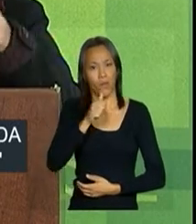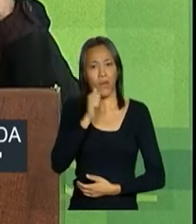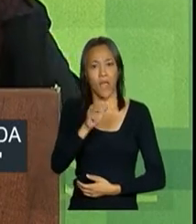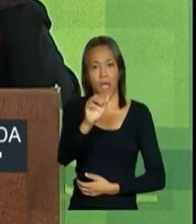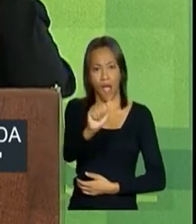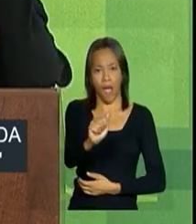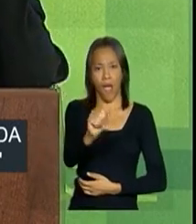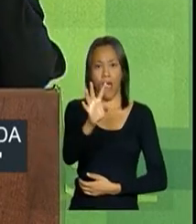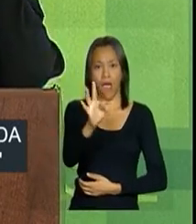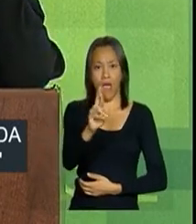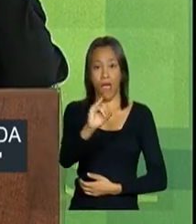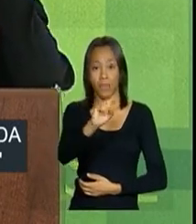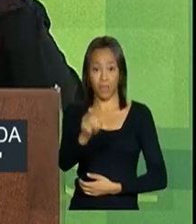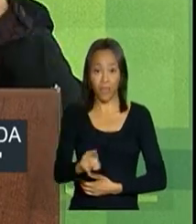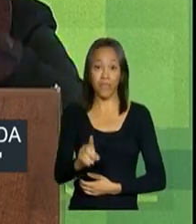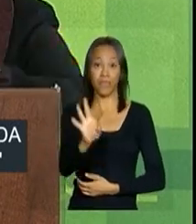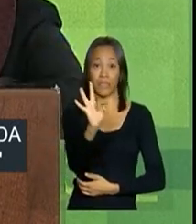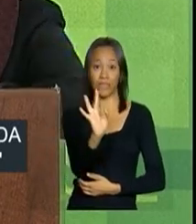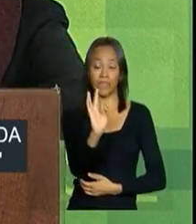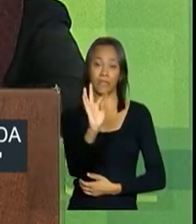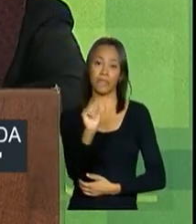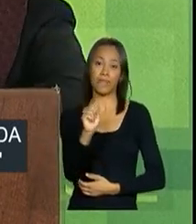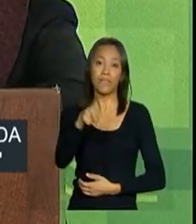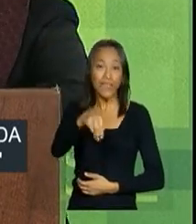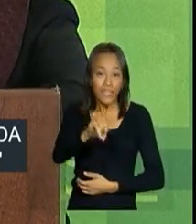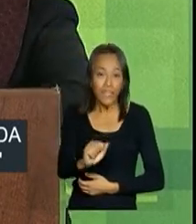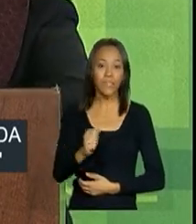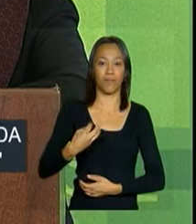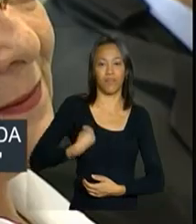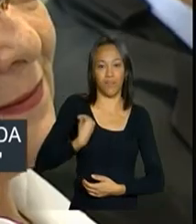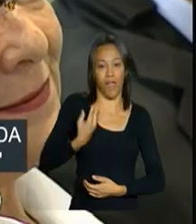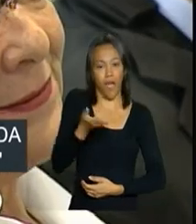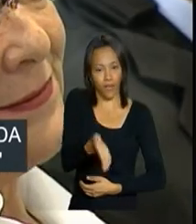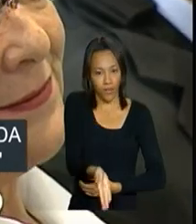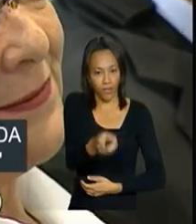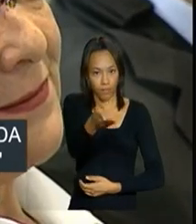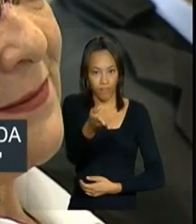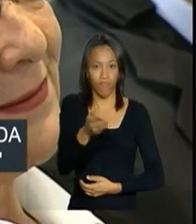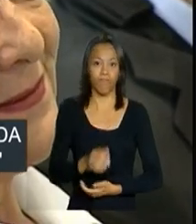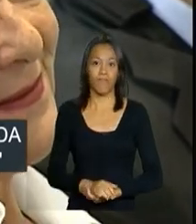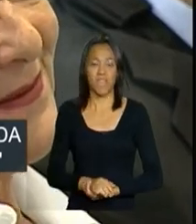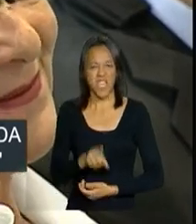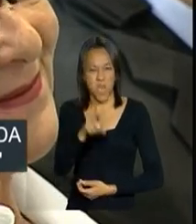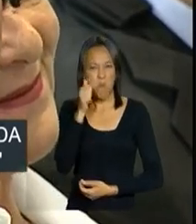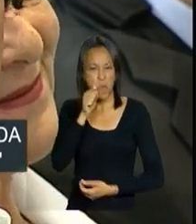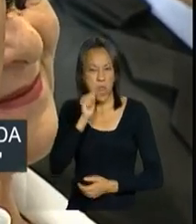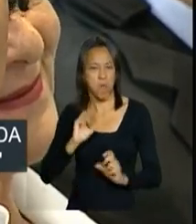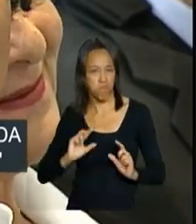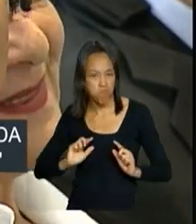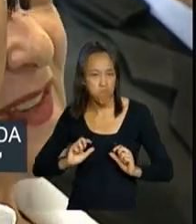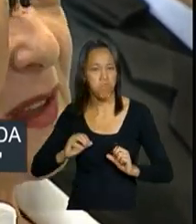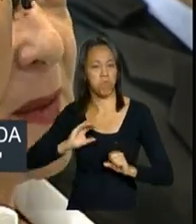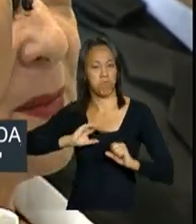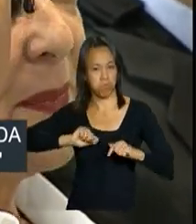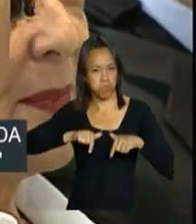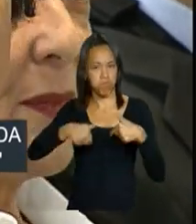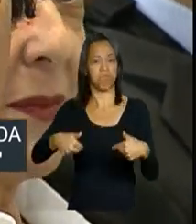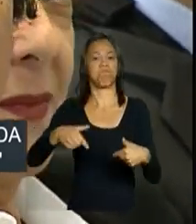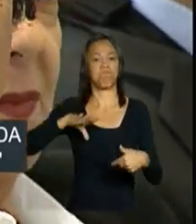Tania Toko aqui entre nós não é uma mulher guerreira batalhadora